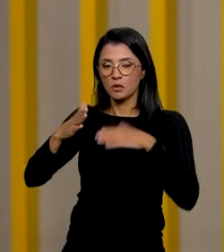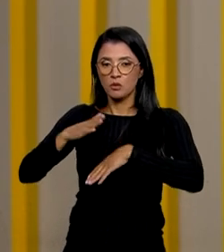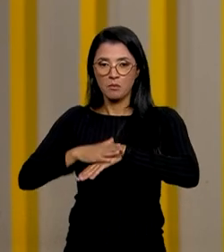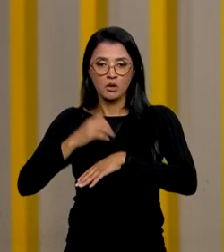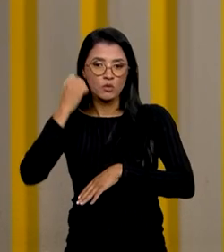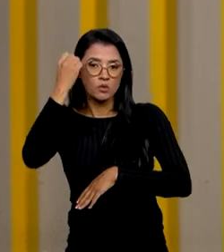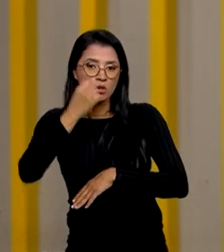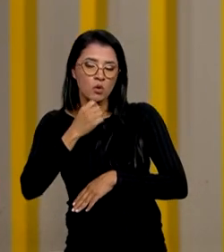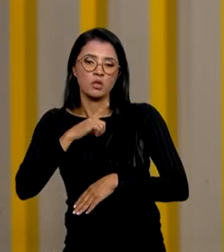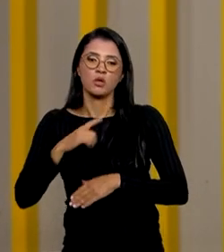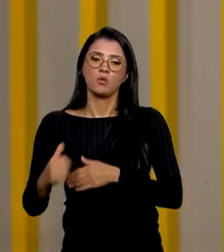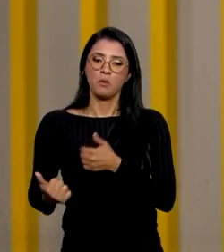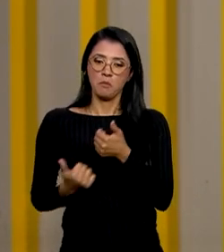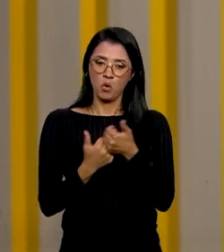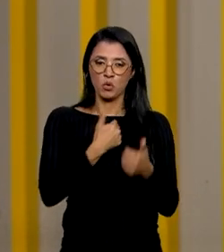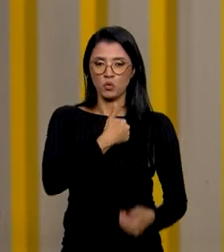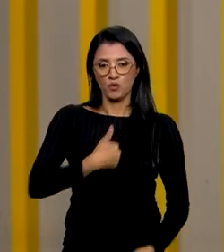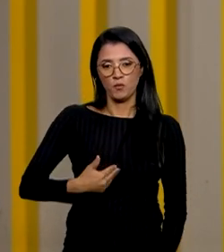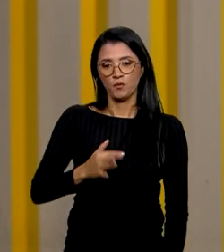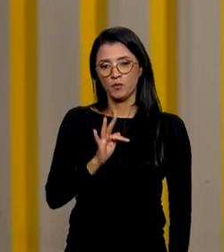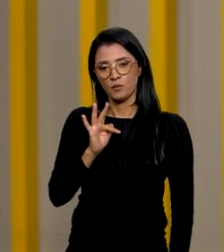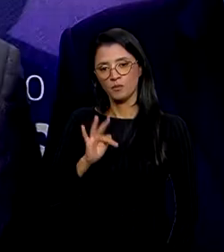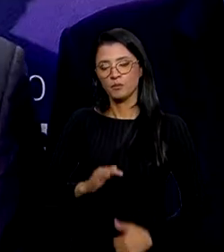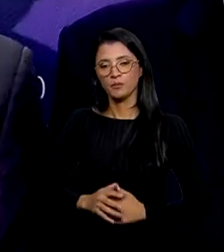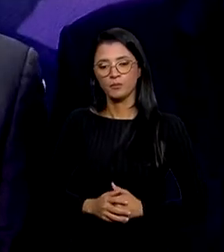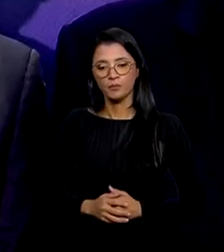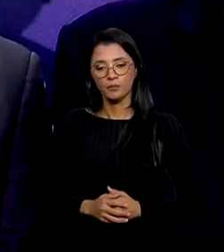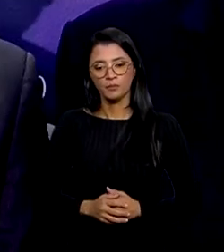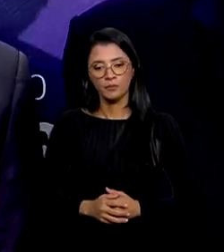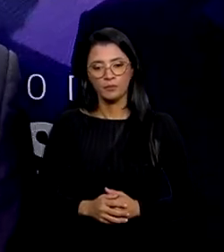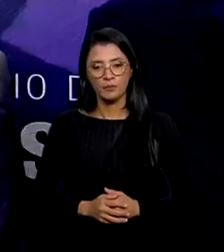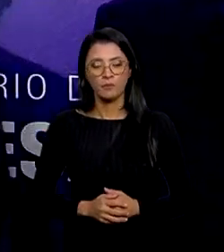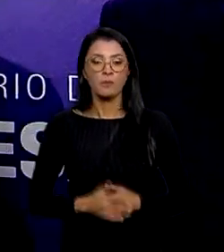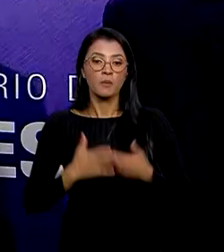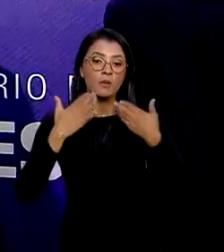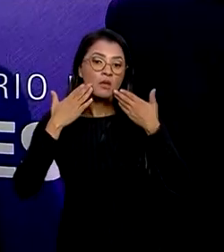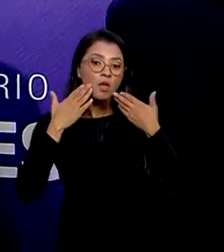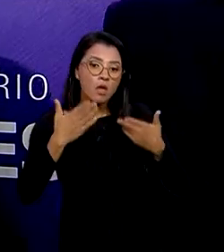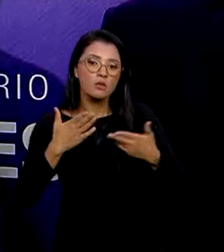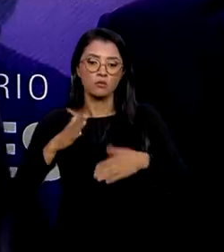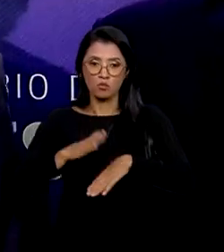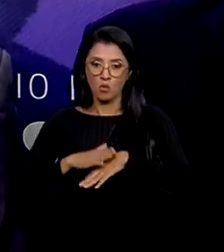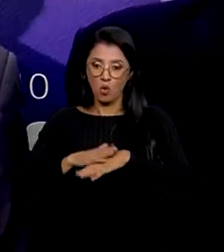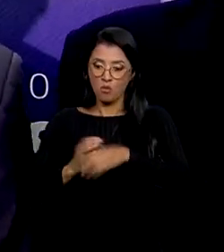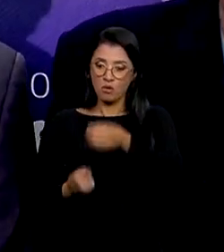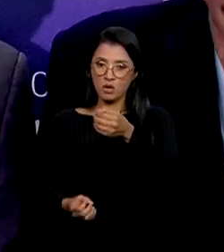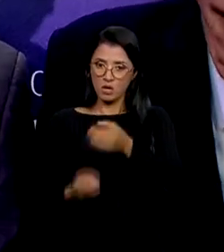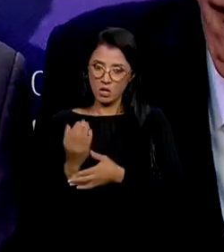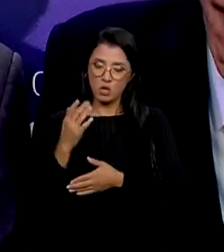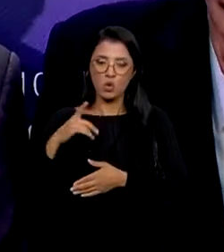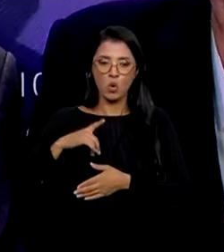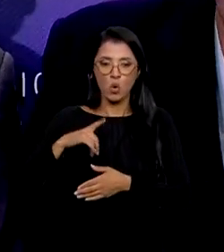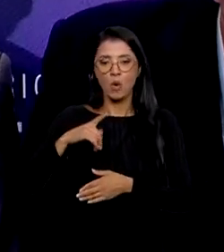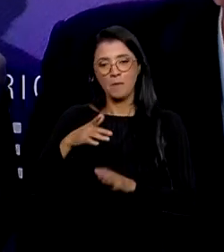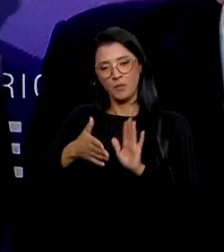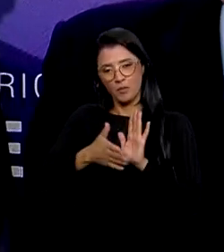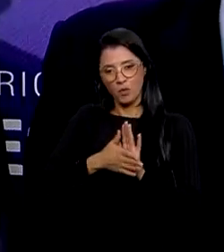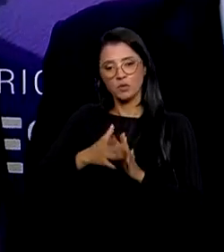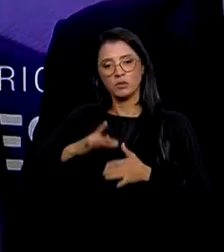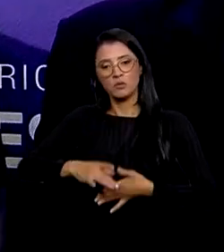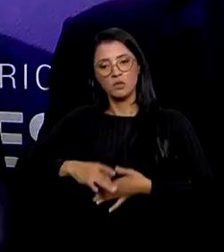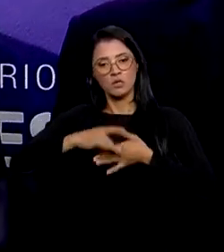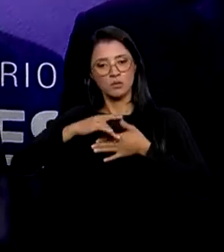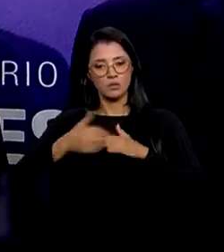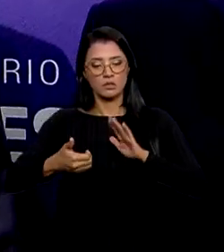senadores e tem o apoio do governo federal. Veio se apresentar como autor da proposta o líder do governo no Senado,